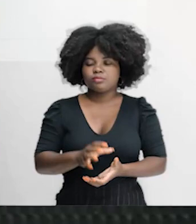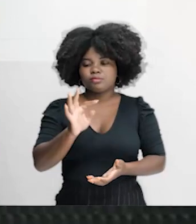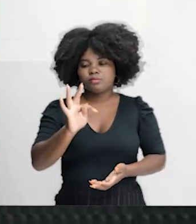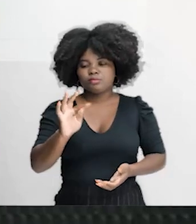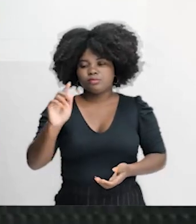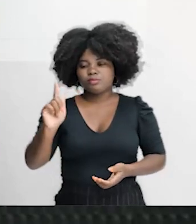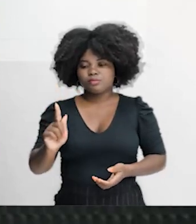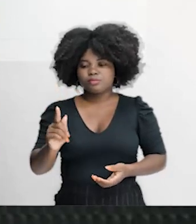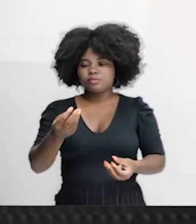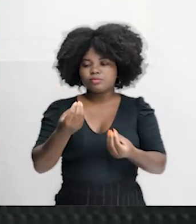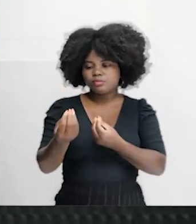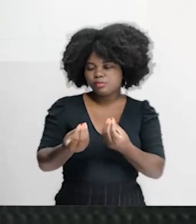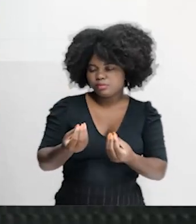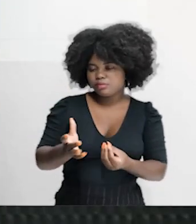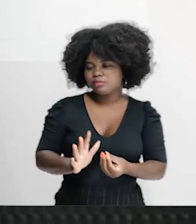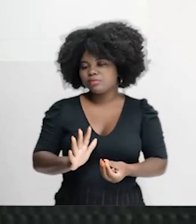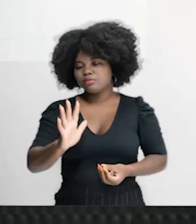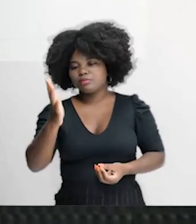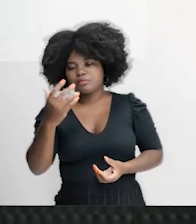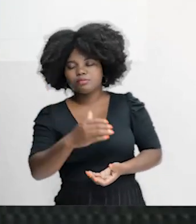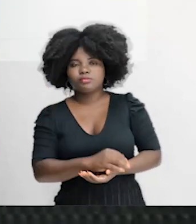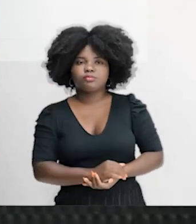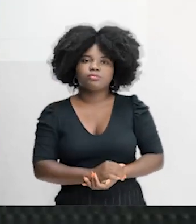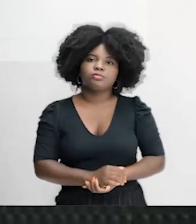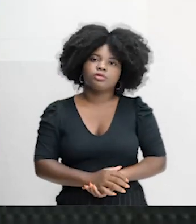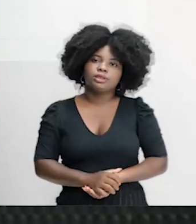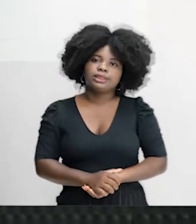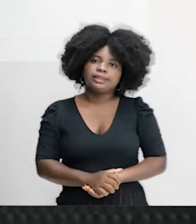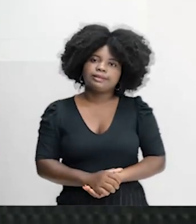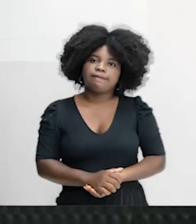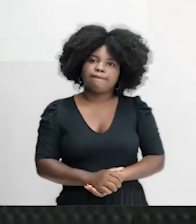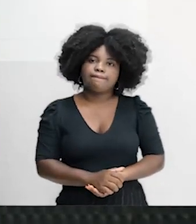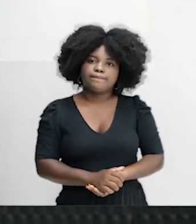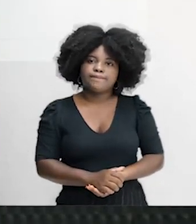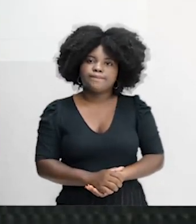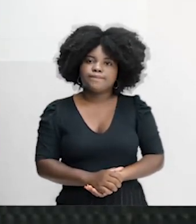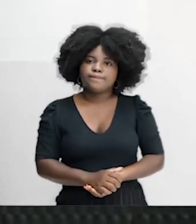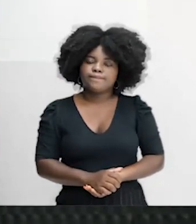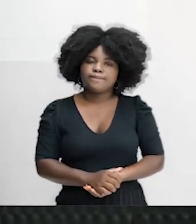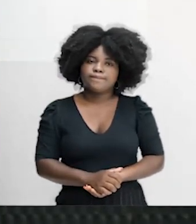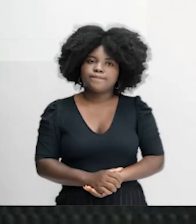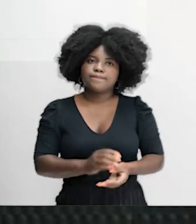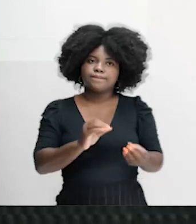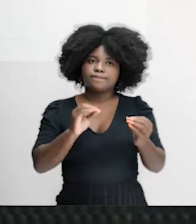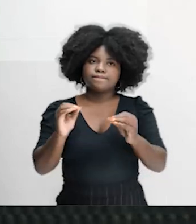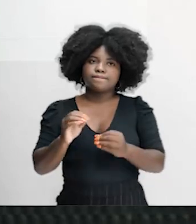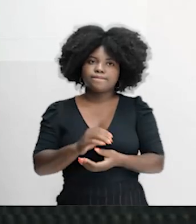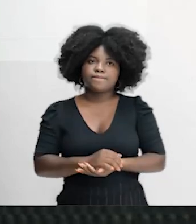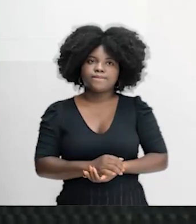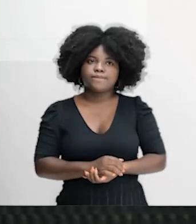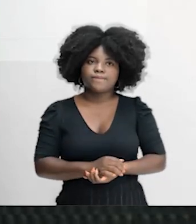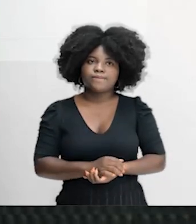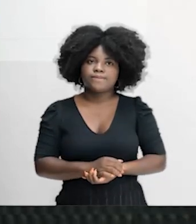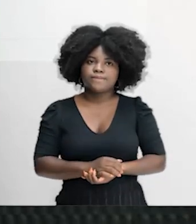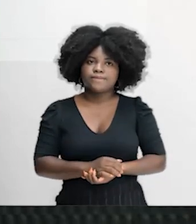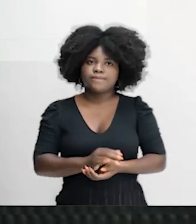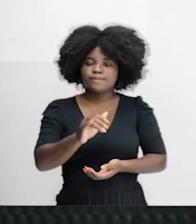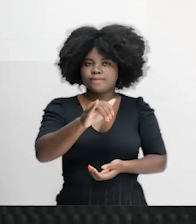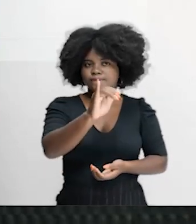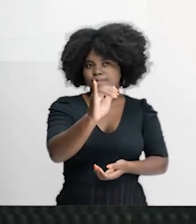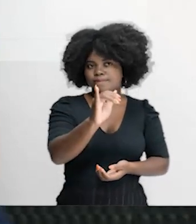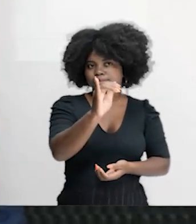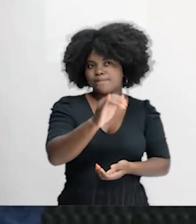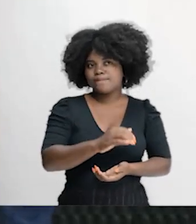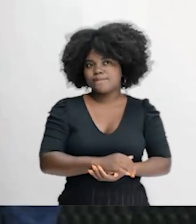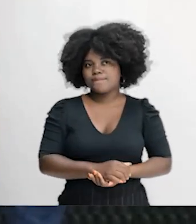tangente. Como é que é o comportamento do gráfico de uma função tangente? Tá? Então, eu vou colocar aqui o eixo y,